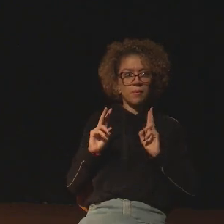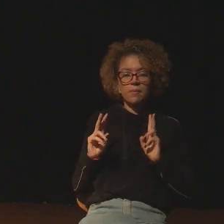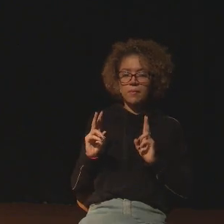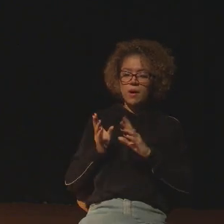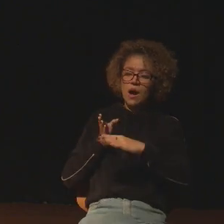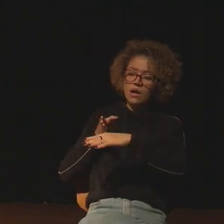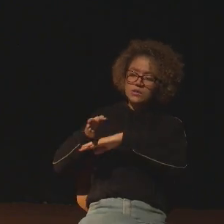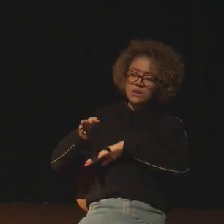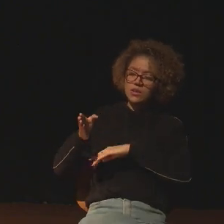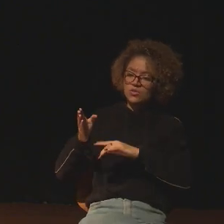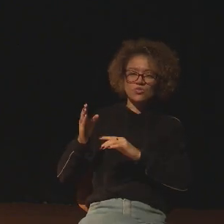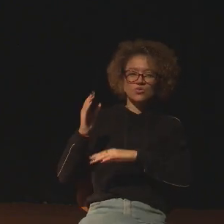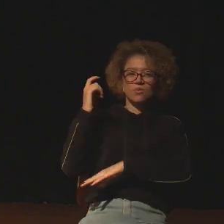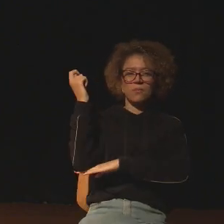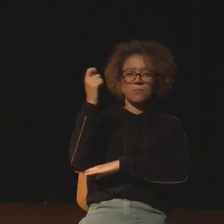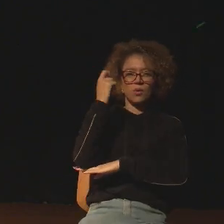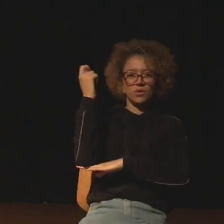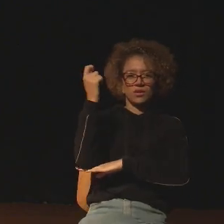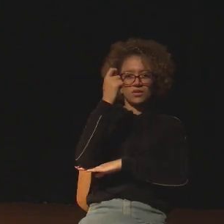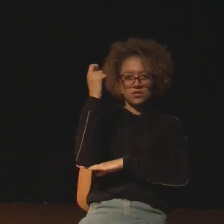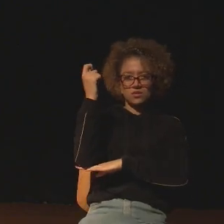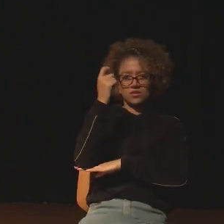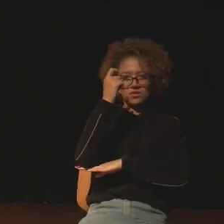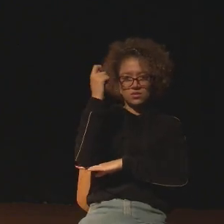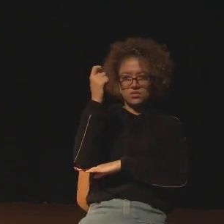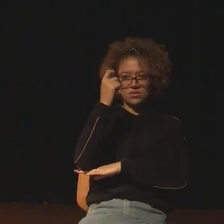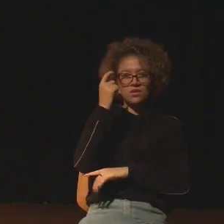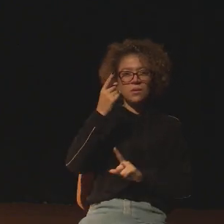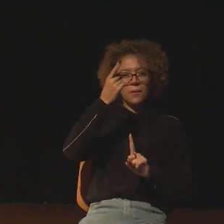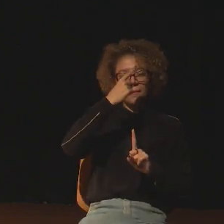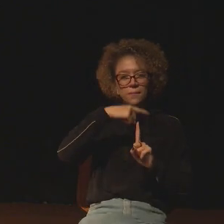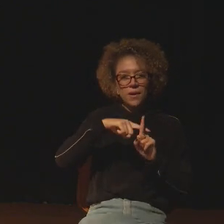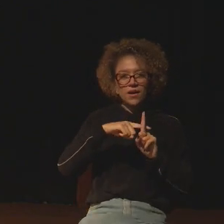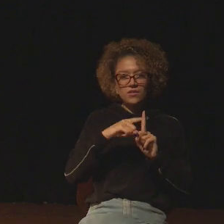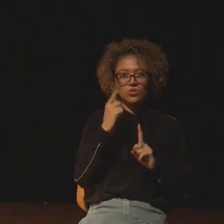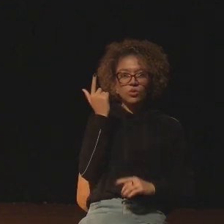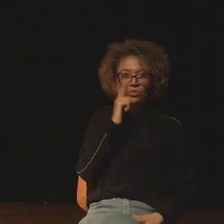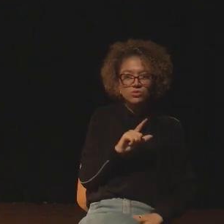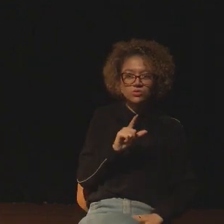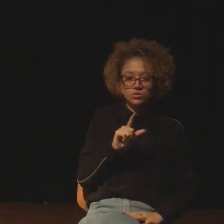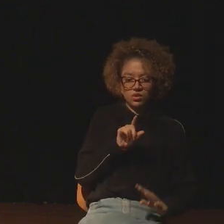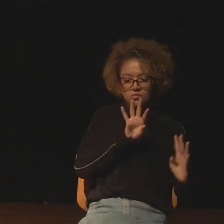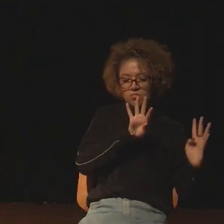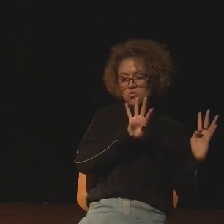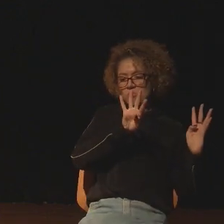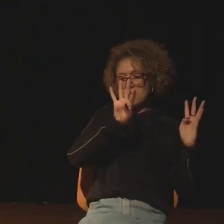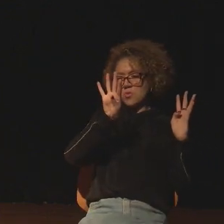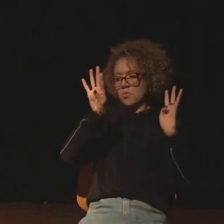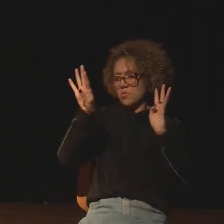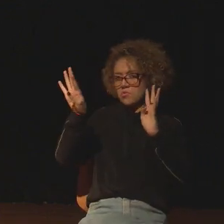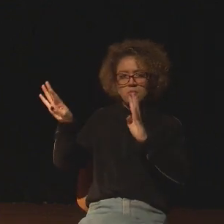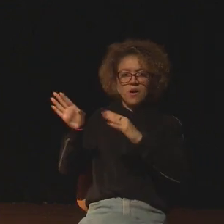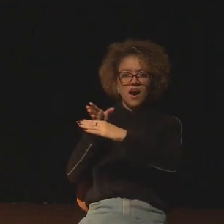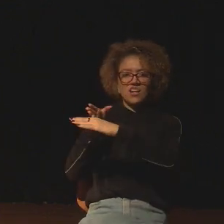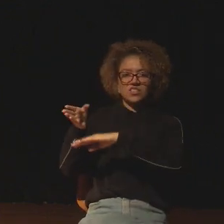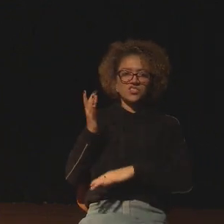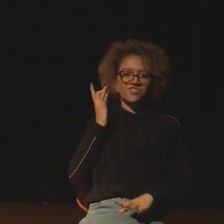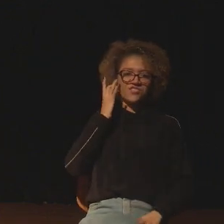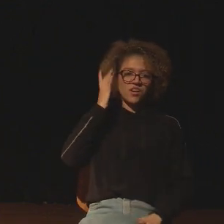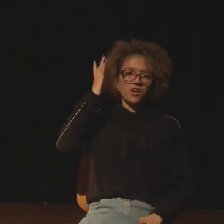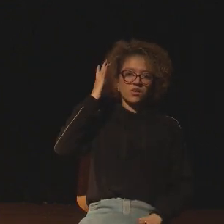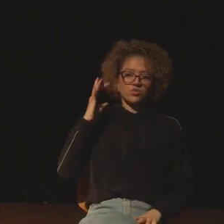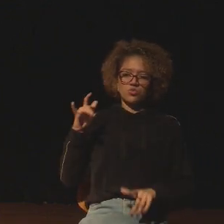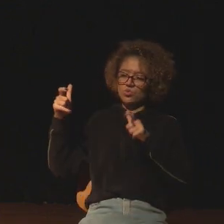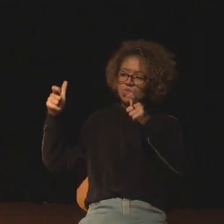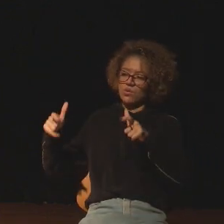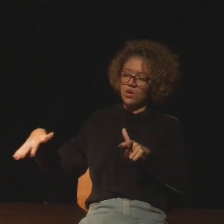Paulista, mas aqui também isso que gera todo um fluxo, uma operação que integra muito o edifício do museu ao espaço